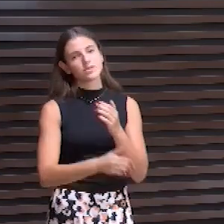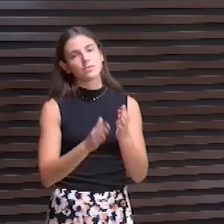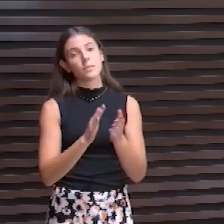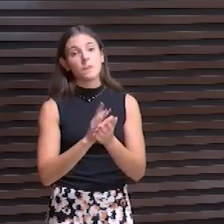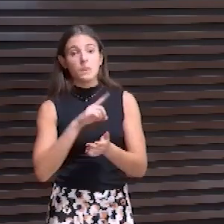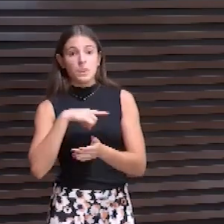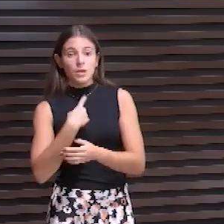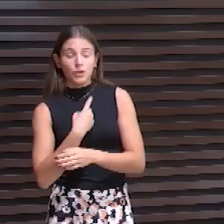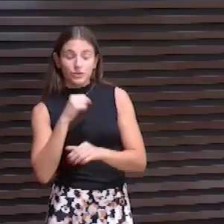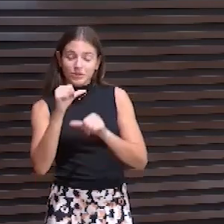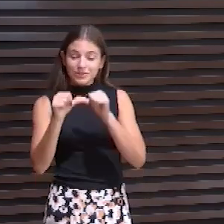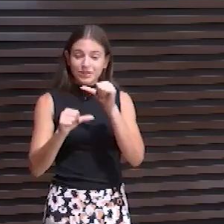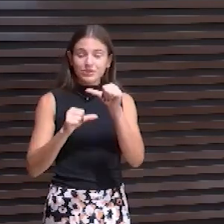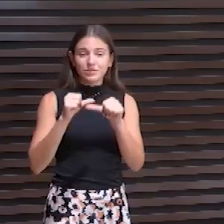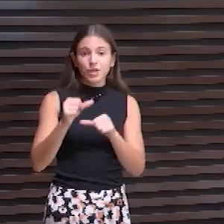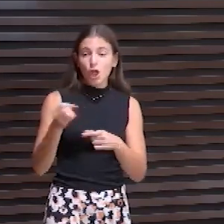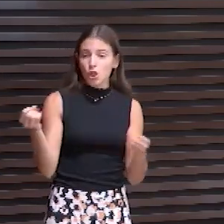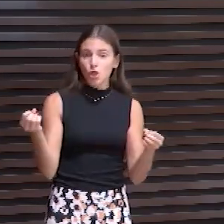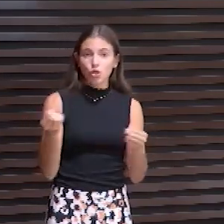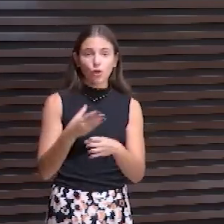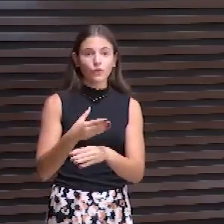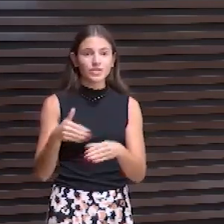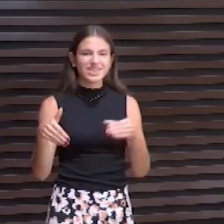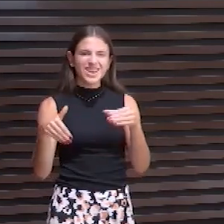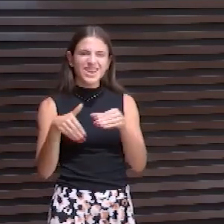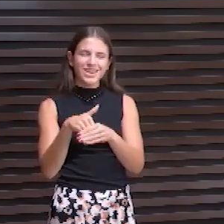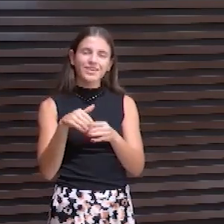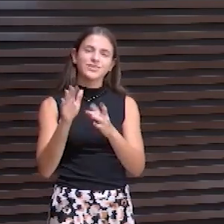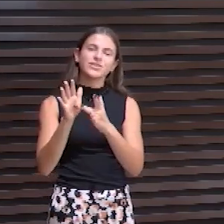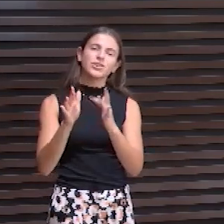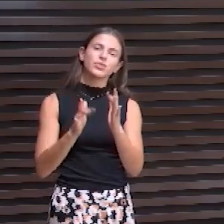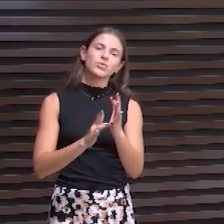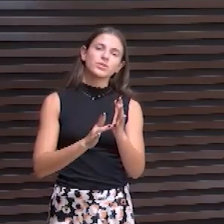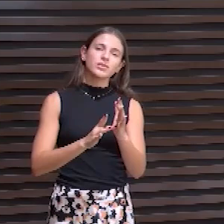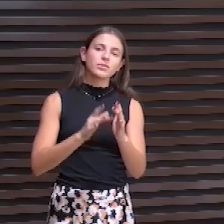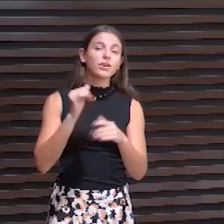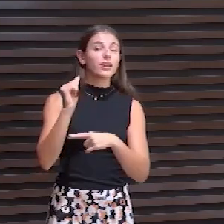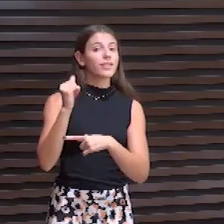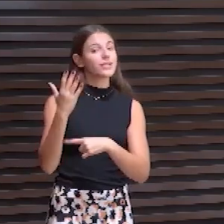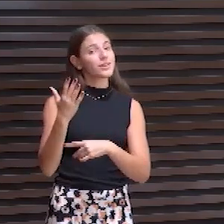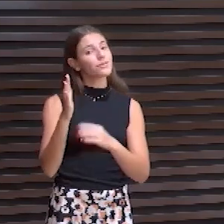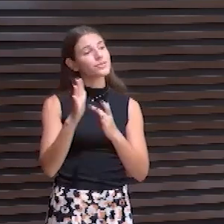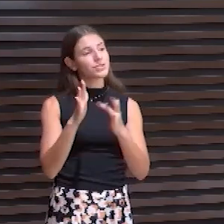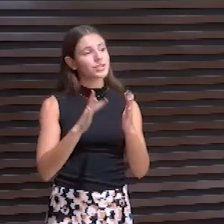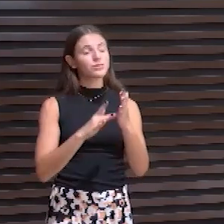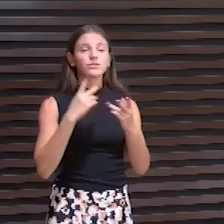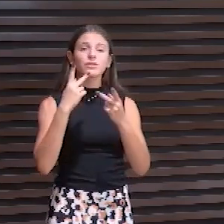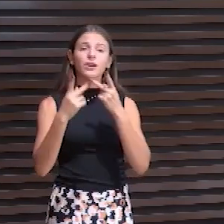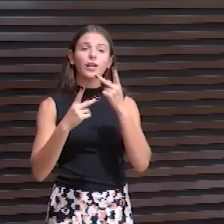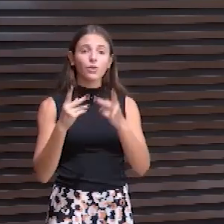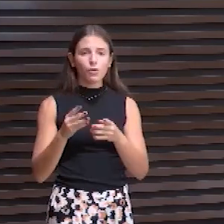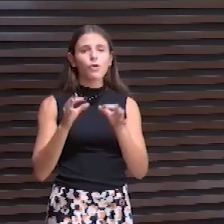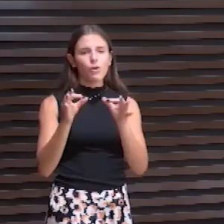faria novos nele. Então Jesus ele acaba de pregar o verdadeiro evangelho aqui.